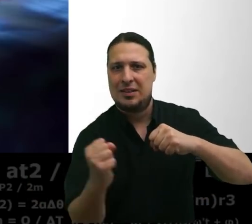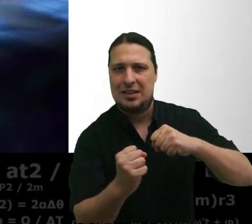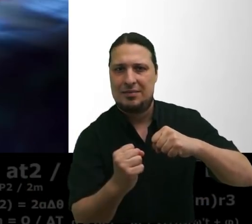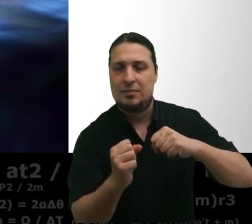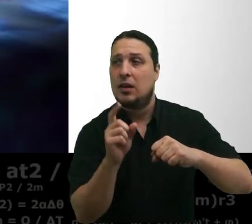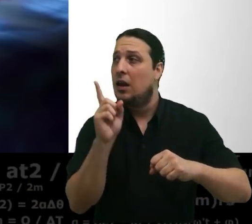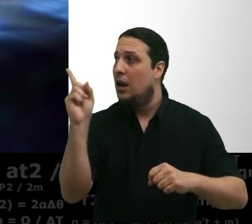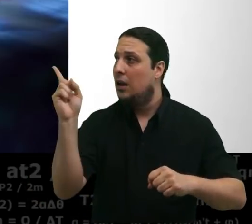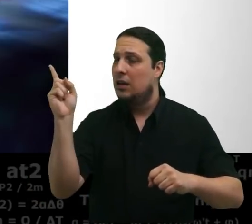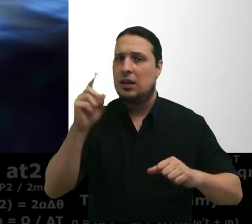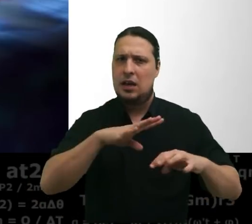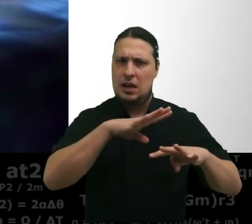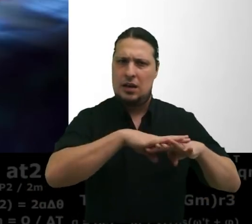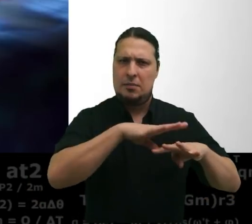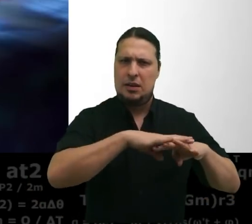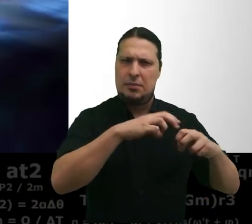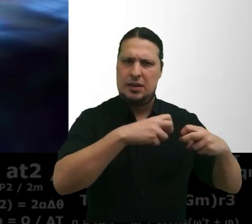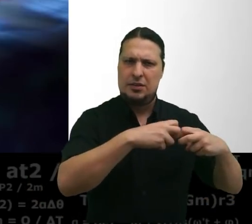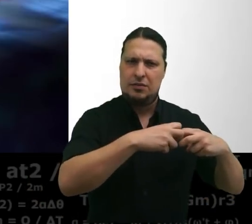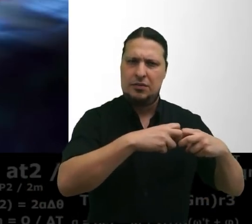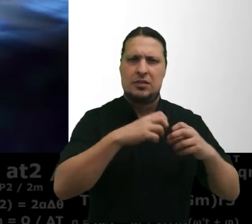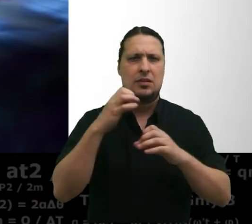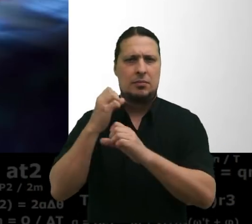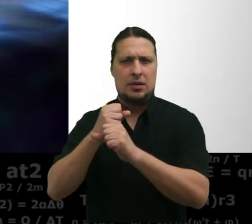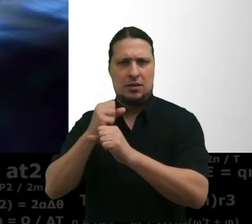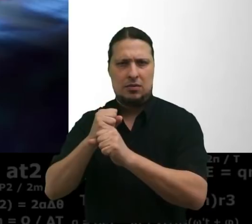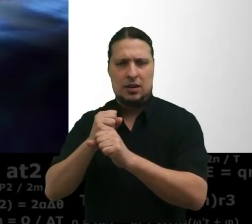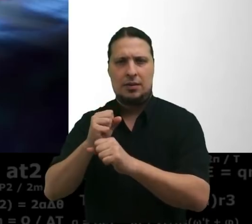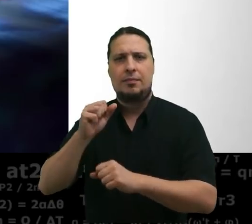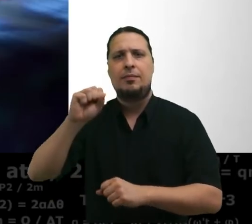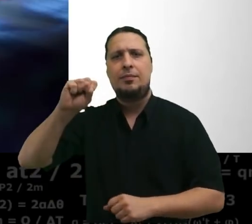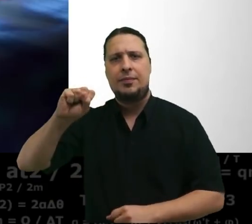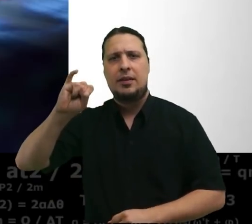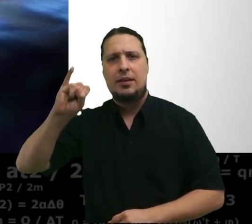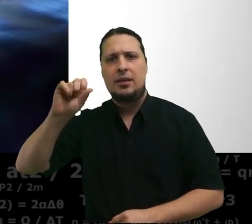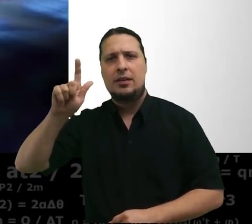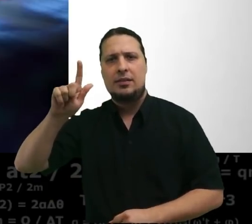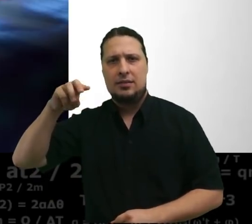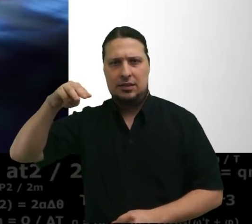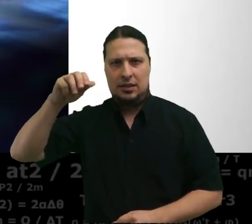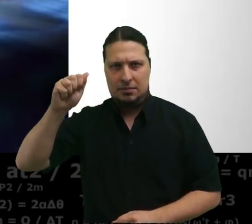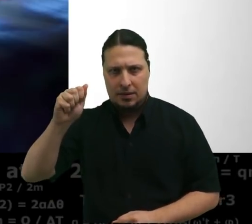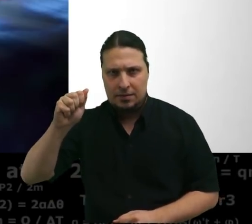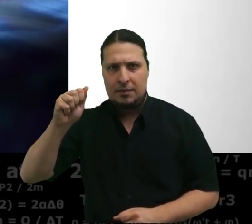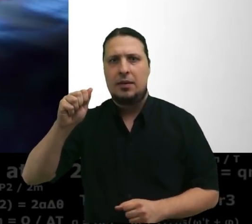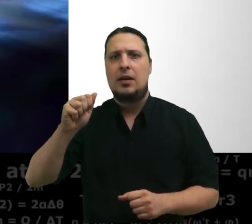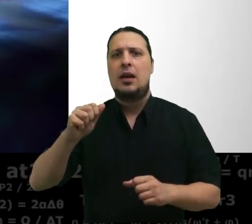segundo. E o raio de influência seria coisa de 10 parsecs, coisa de uns 33 anos-luz. Tá?